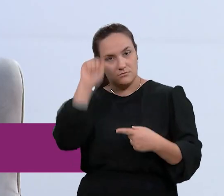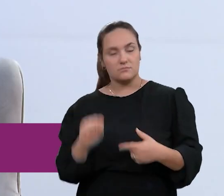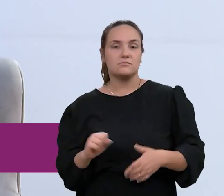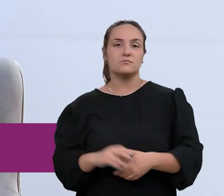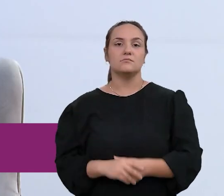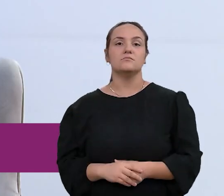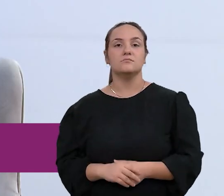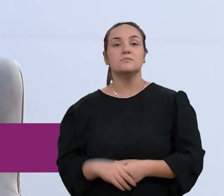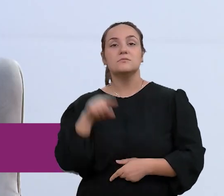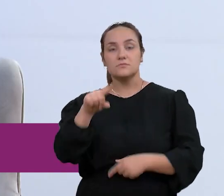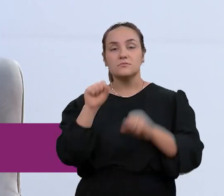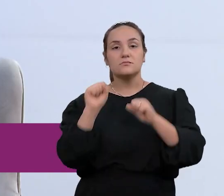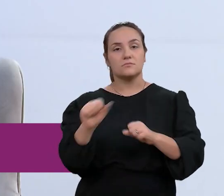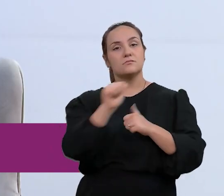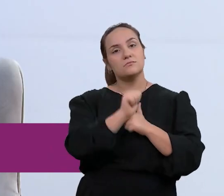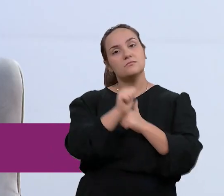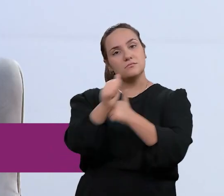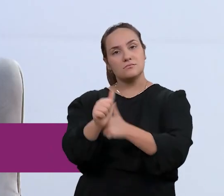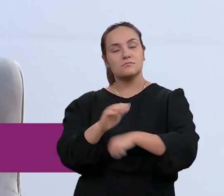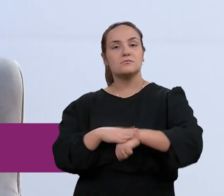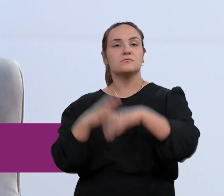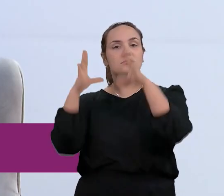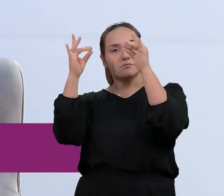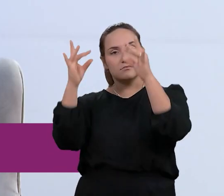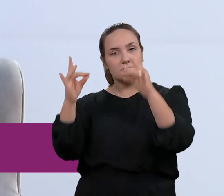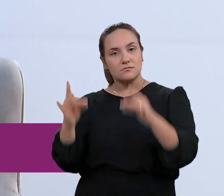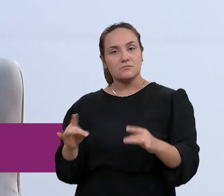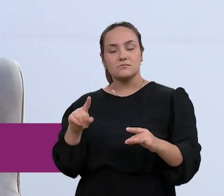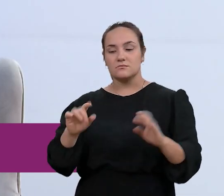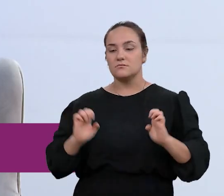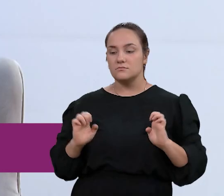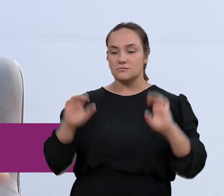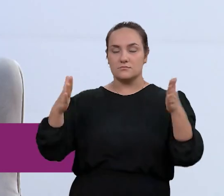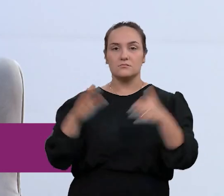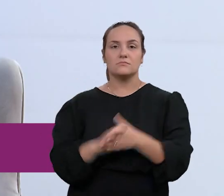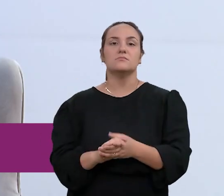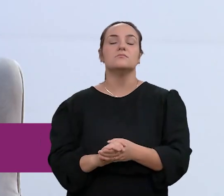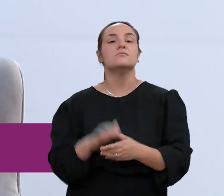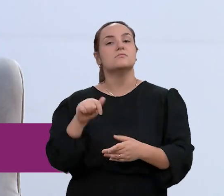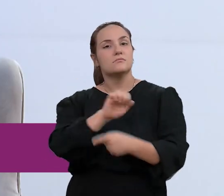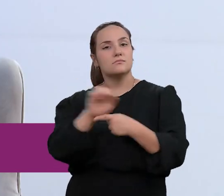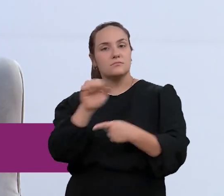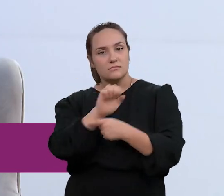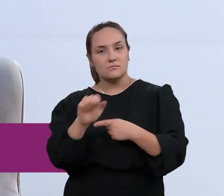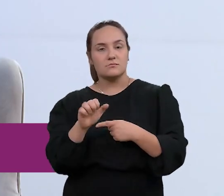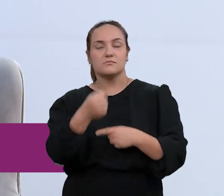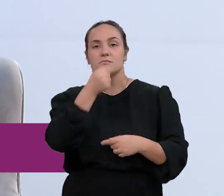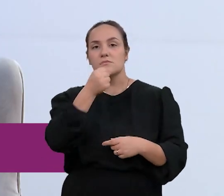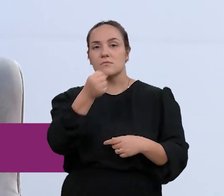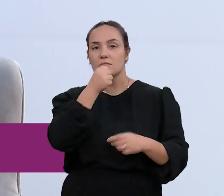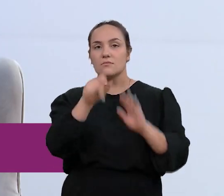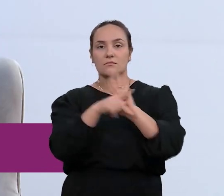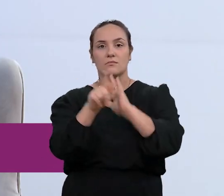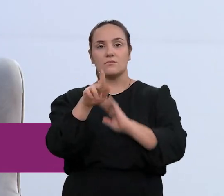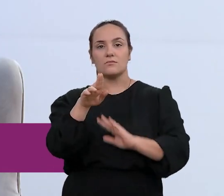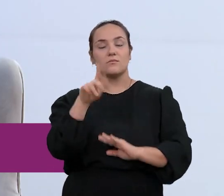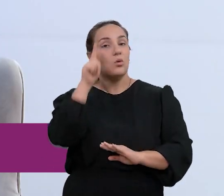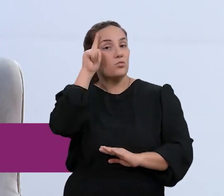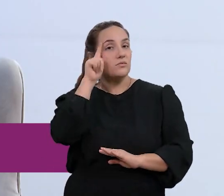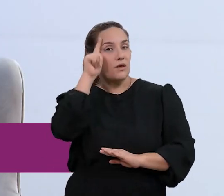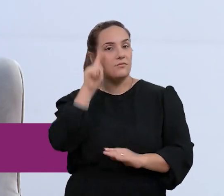Legislativa de Mato Grosso do Sul e você vai conferir agora mais detalhes desse evento realizado aqui no nosso estado com